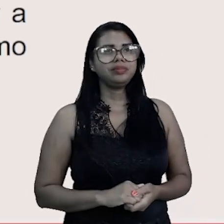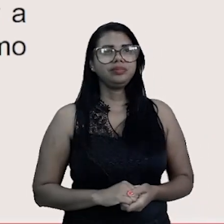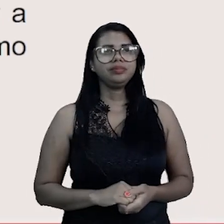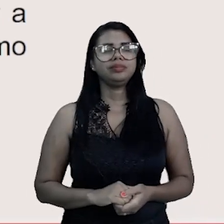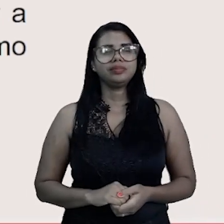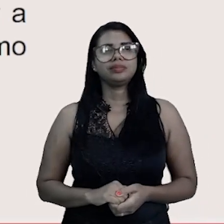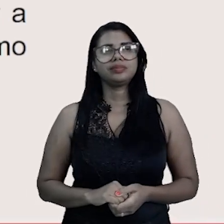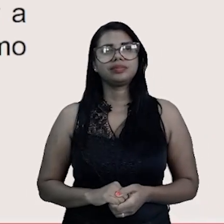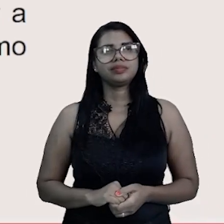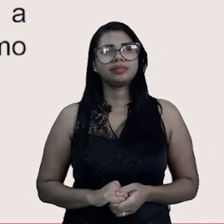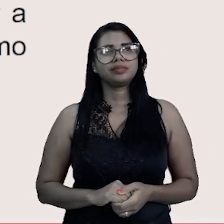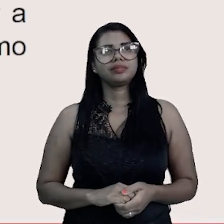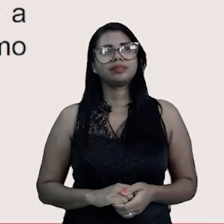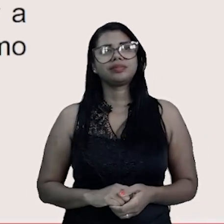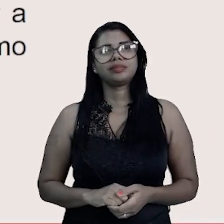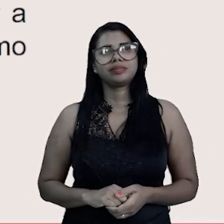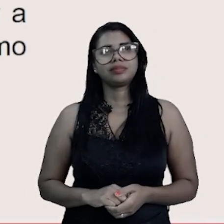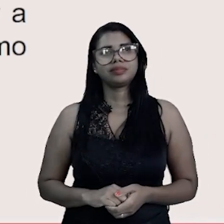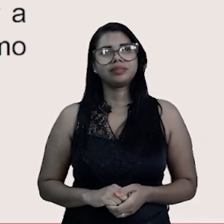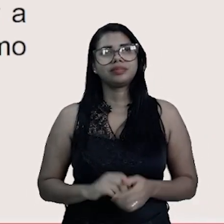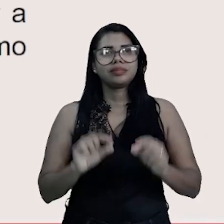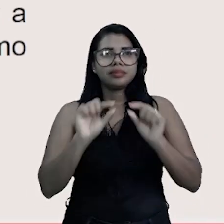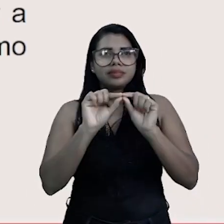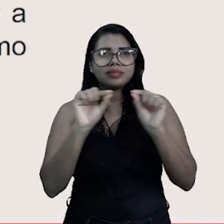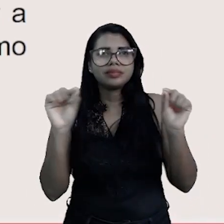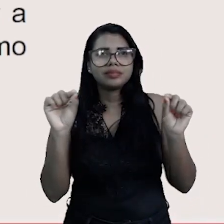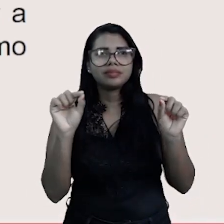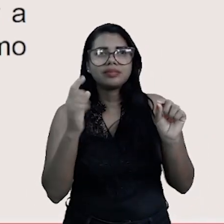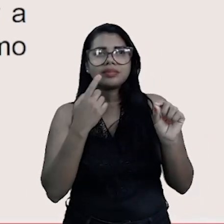Então, isso aqui, ó, é uma elipse.